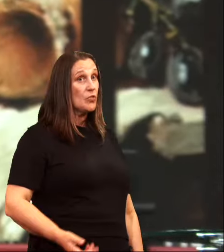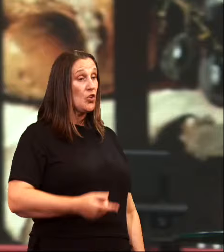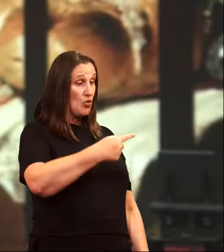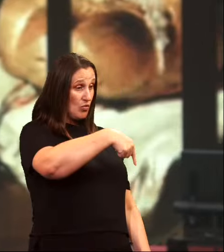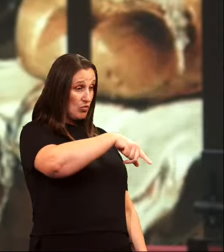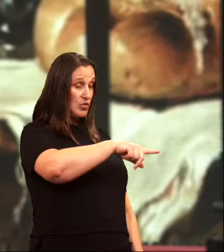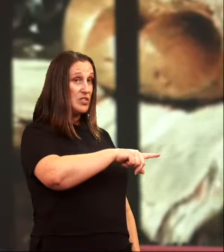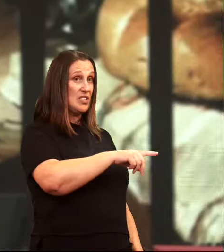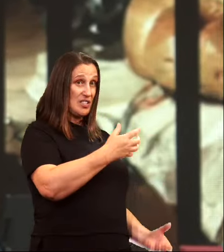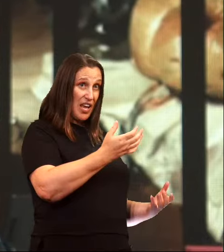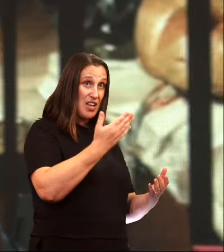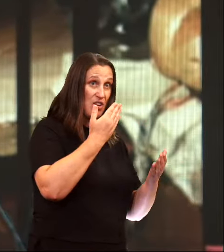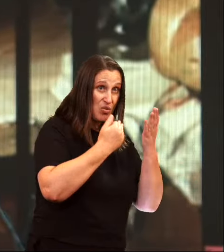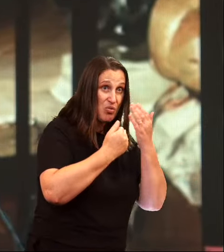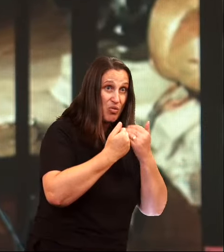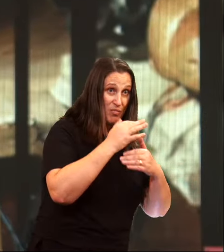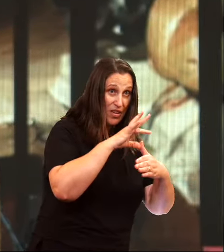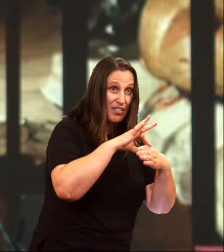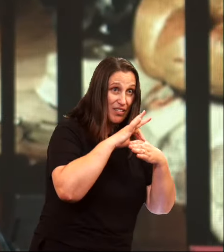querem comer carne?